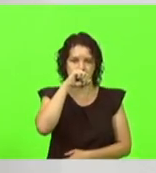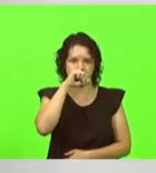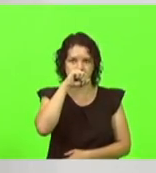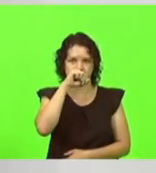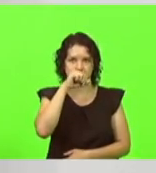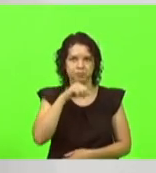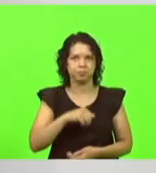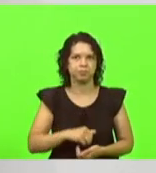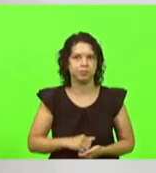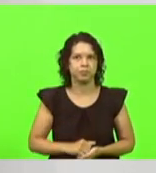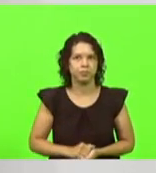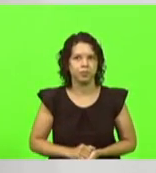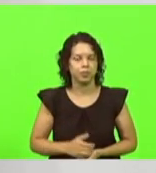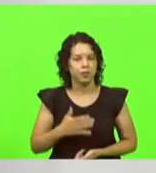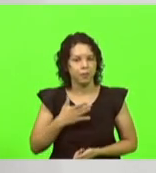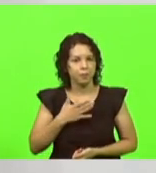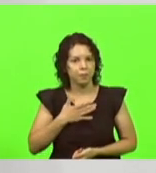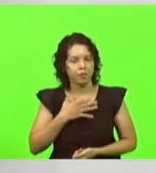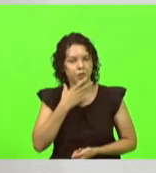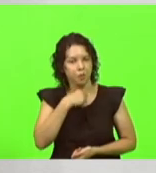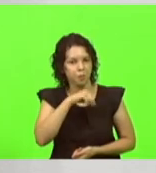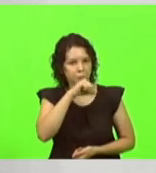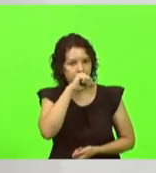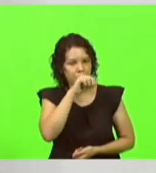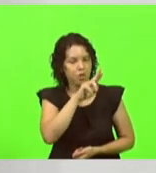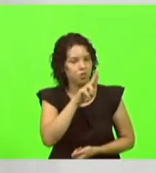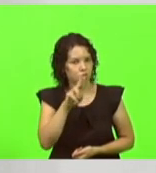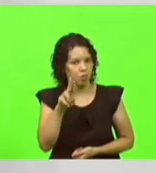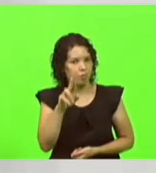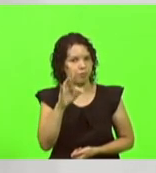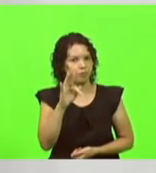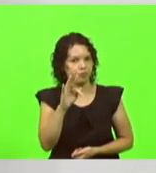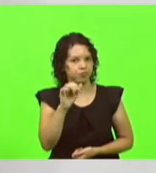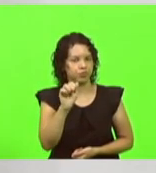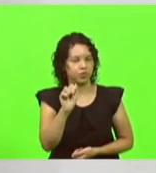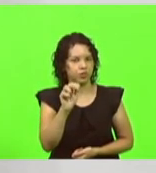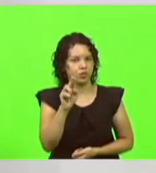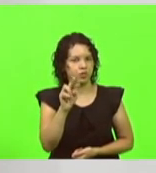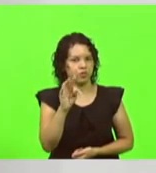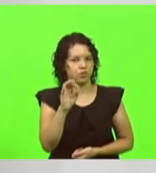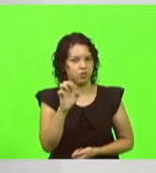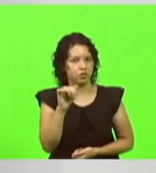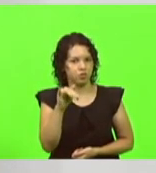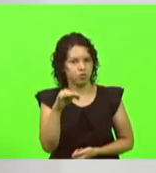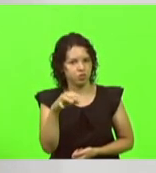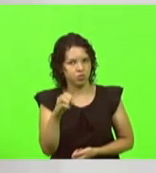O meu pai Faustino e da minha mãe